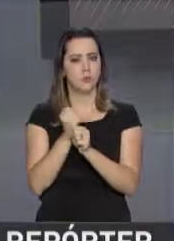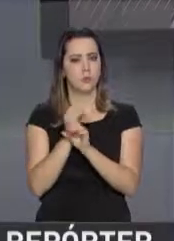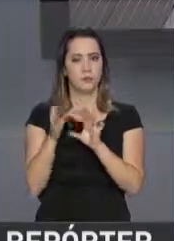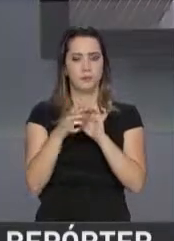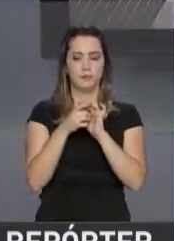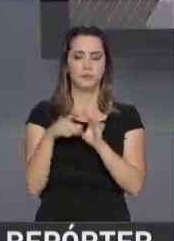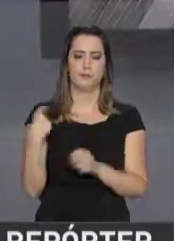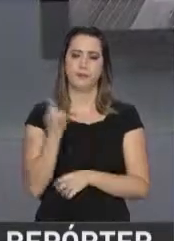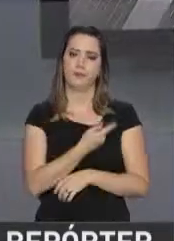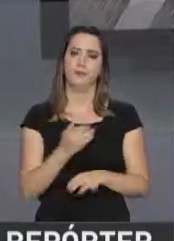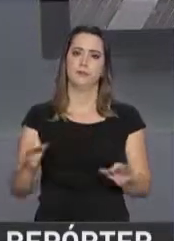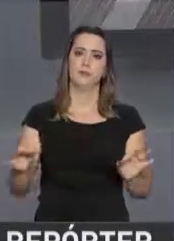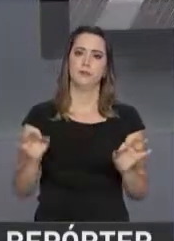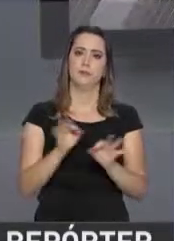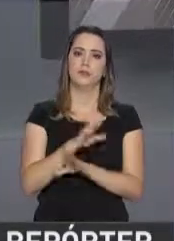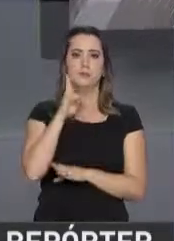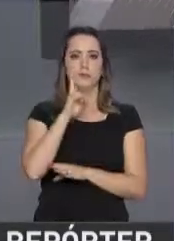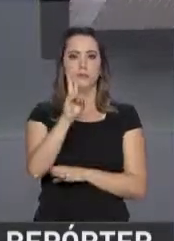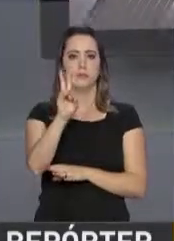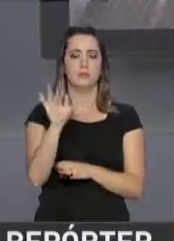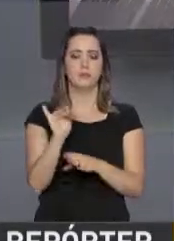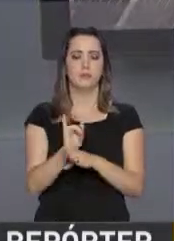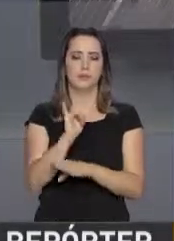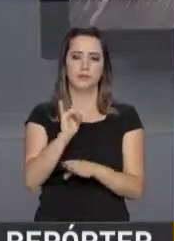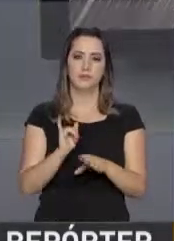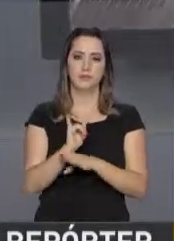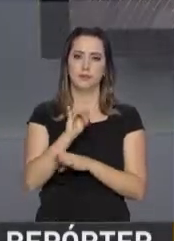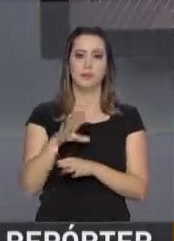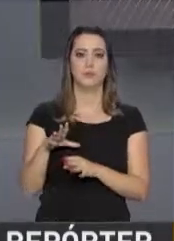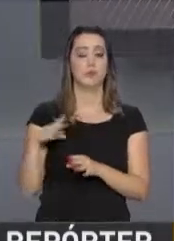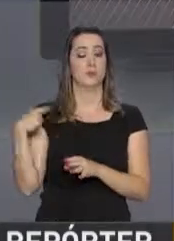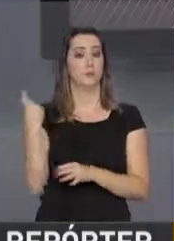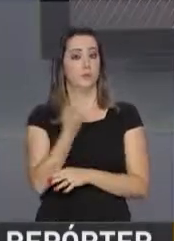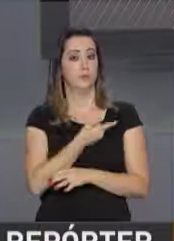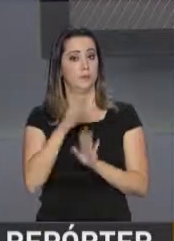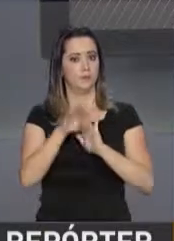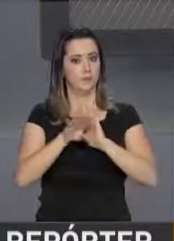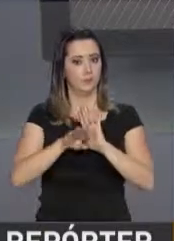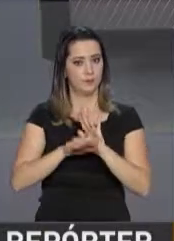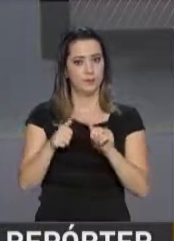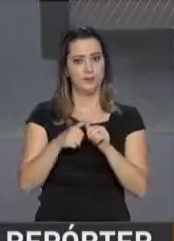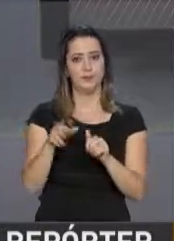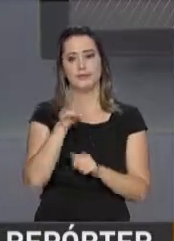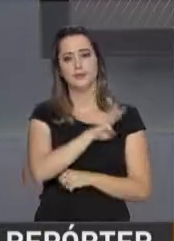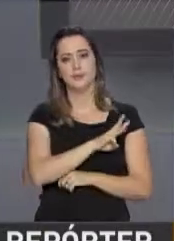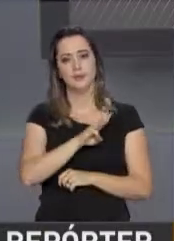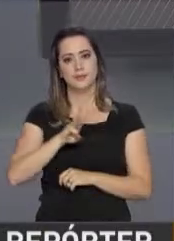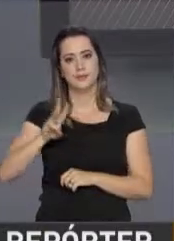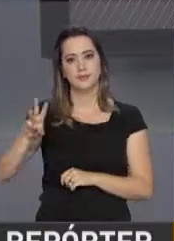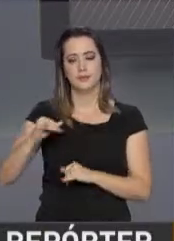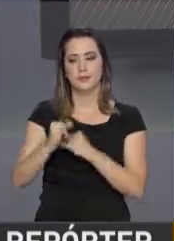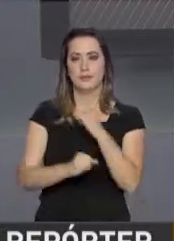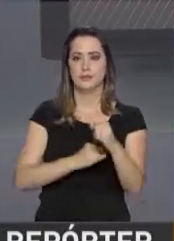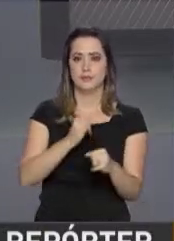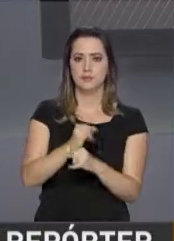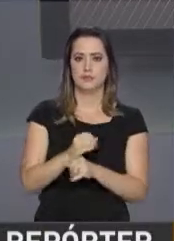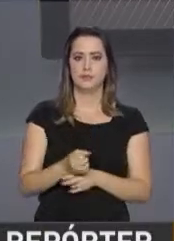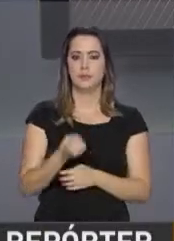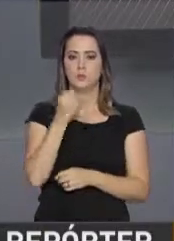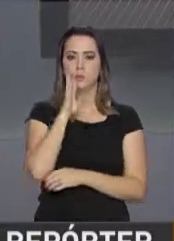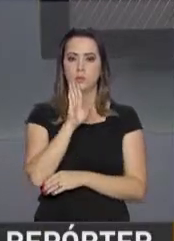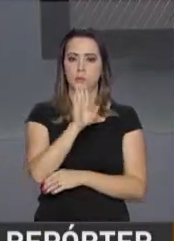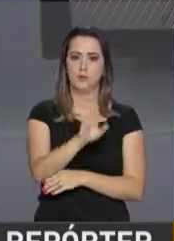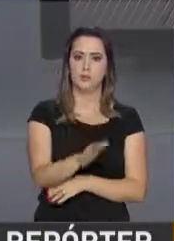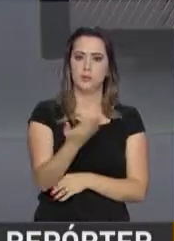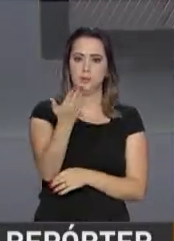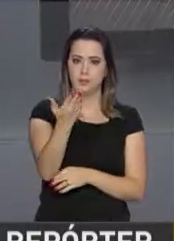Esta edição termina aqui. Você pode rever as reportagens no YouTube e toda a nossa programação também está na página da NBR na internet.